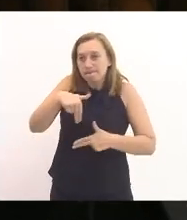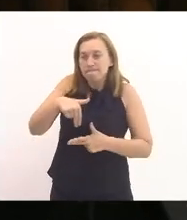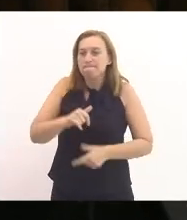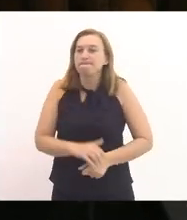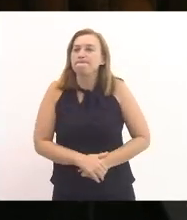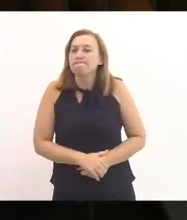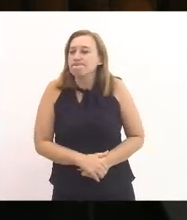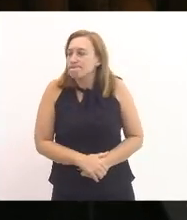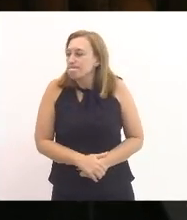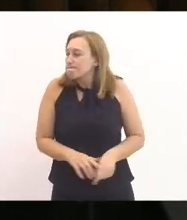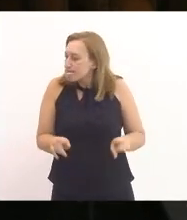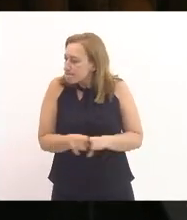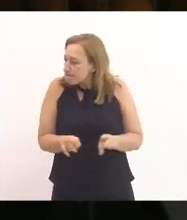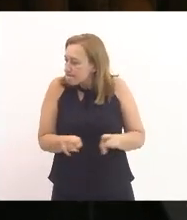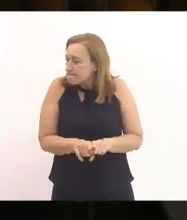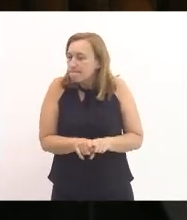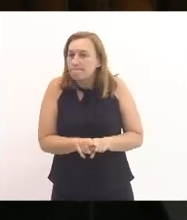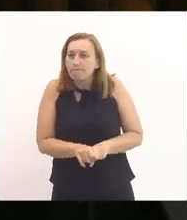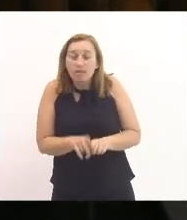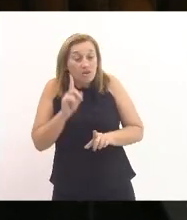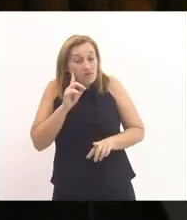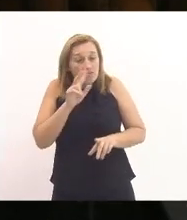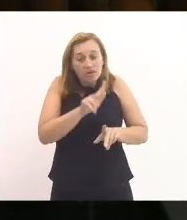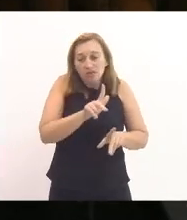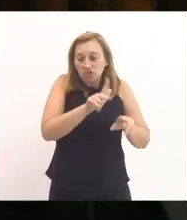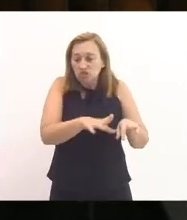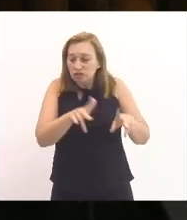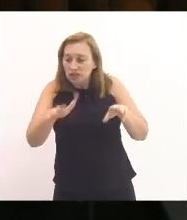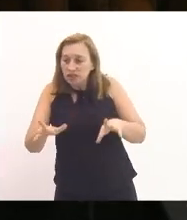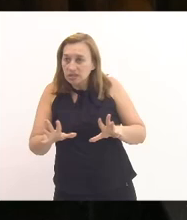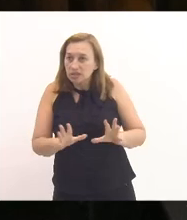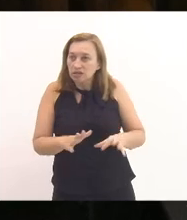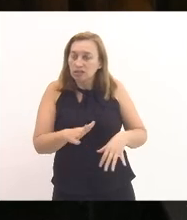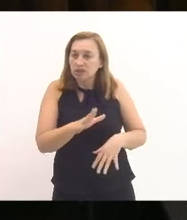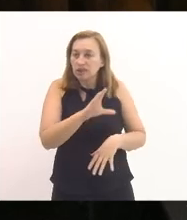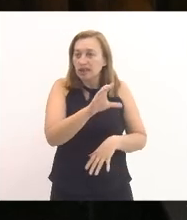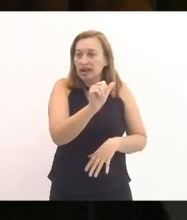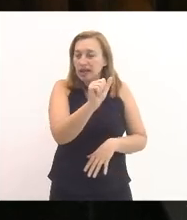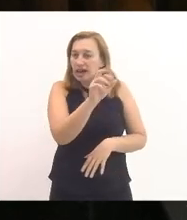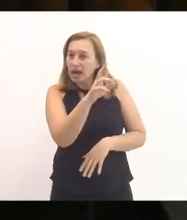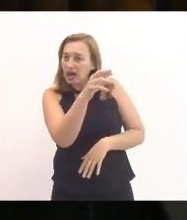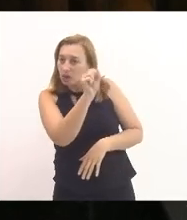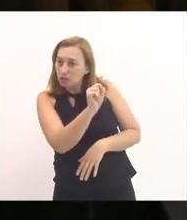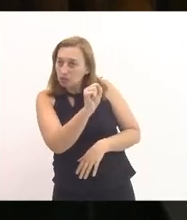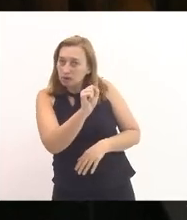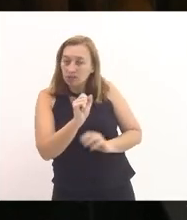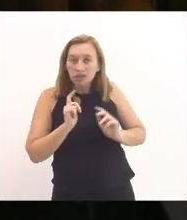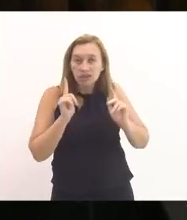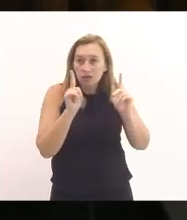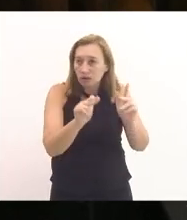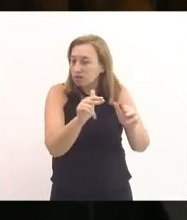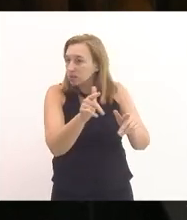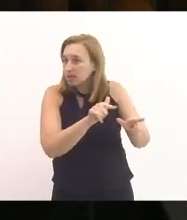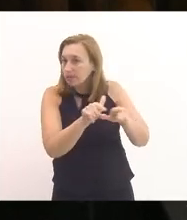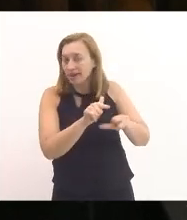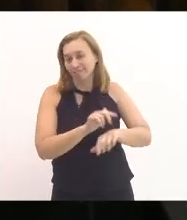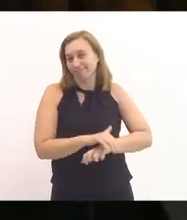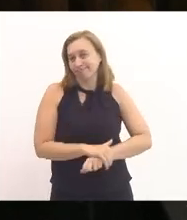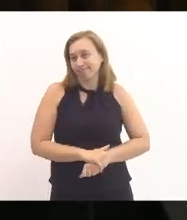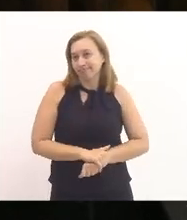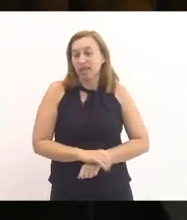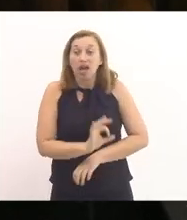é inconcebível também a gente tem uma diferenciação entre cargos que fazem as mesmas funções a